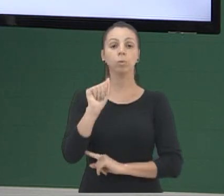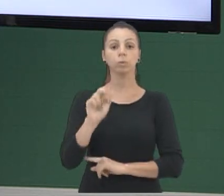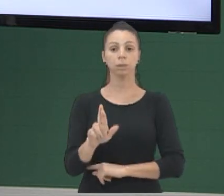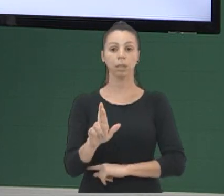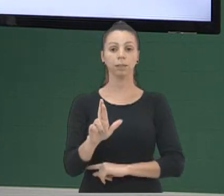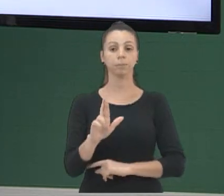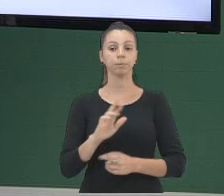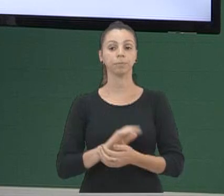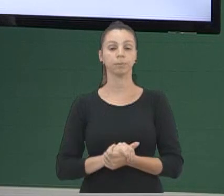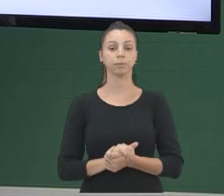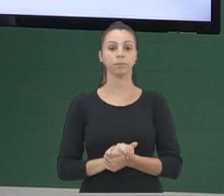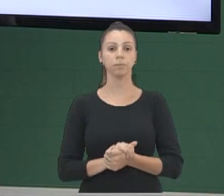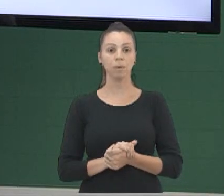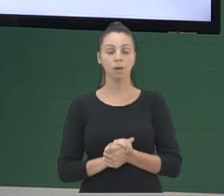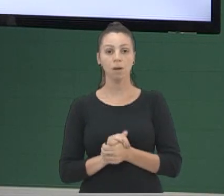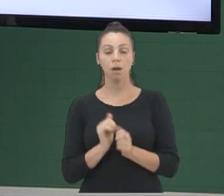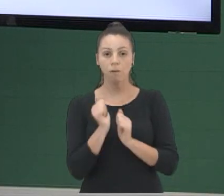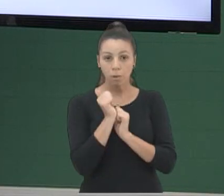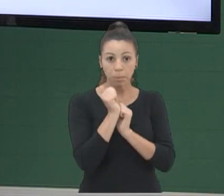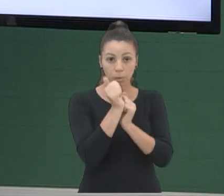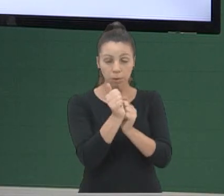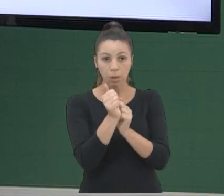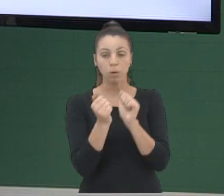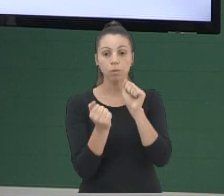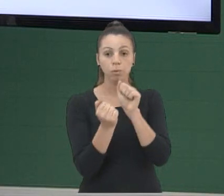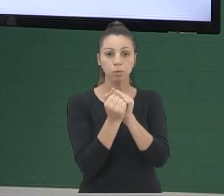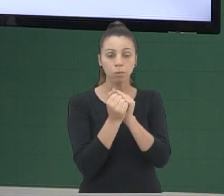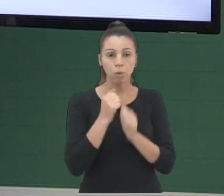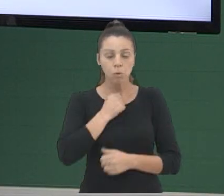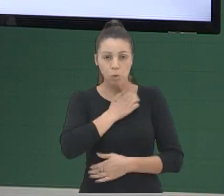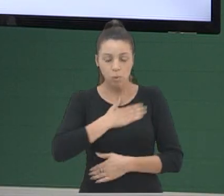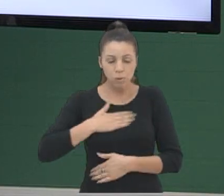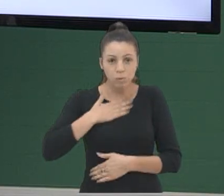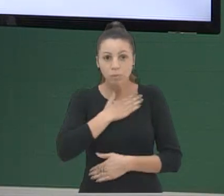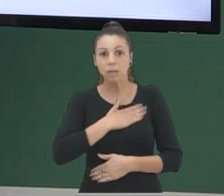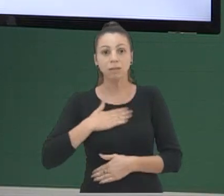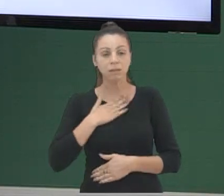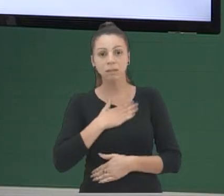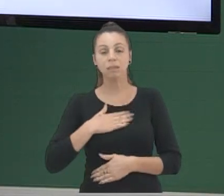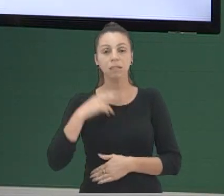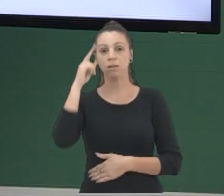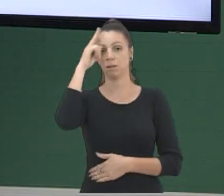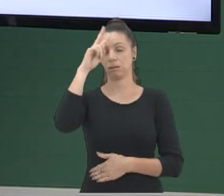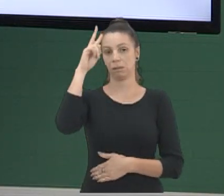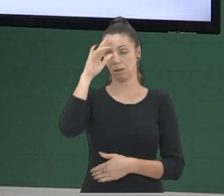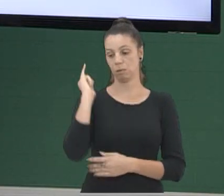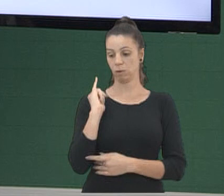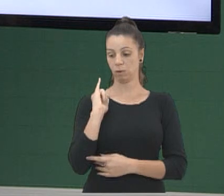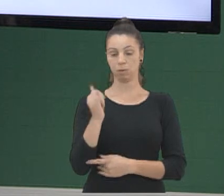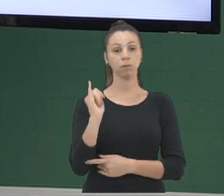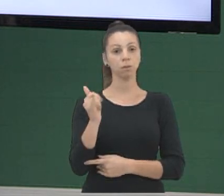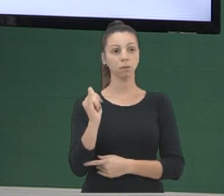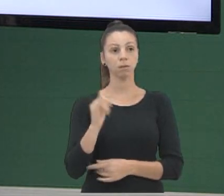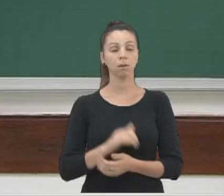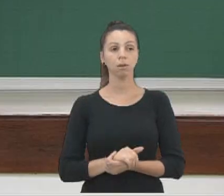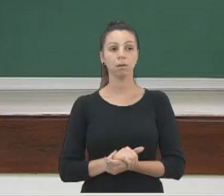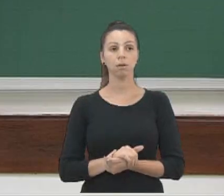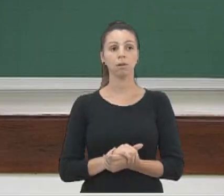vocês, você vai me acompanhar. Eu gosto bastante desse conto, né? Quem escreveu esse conto, eu vou colocar aqui para